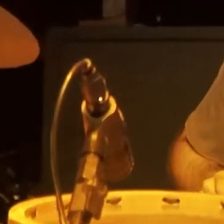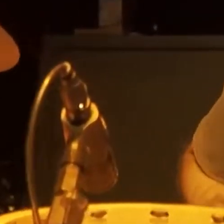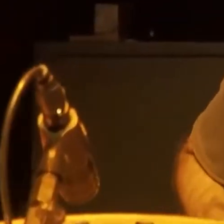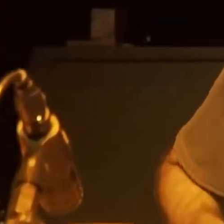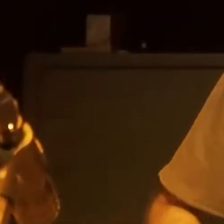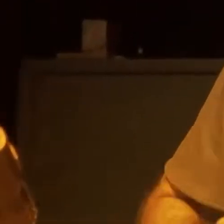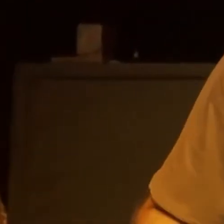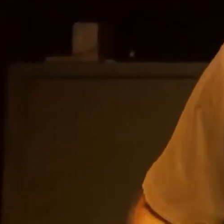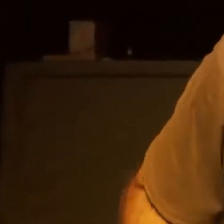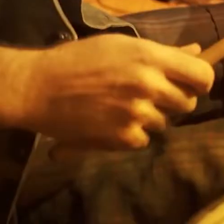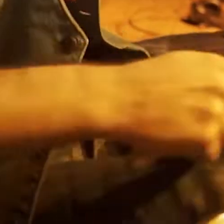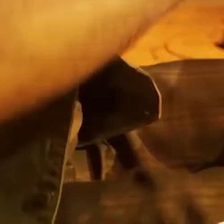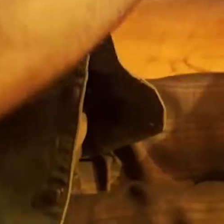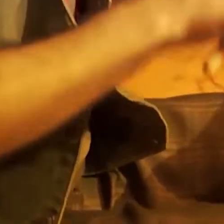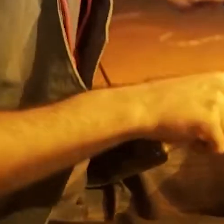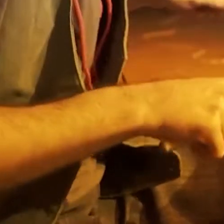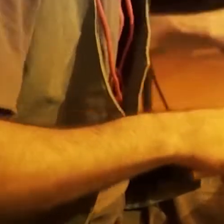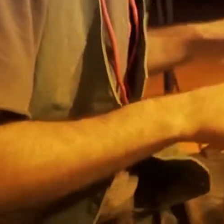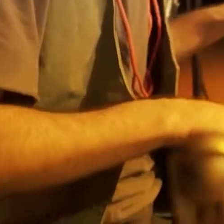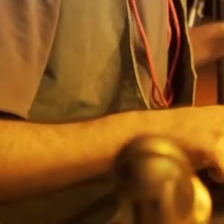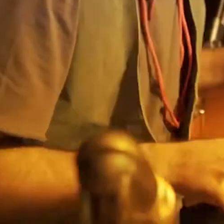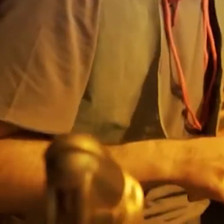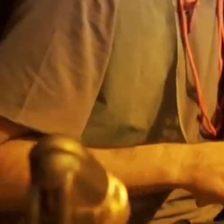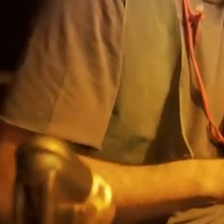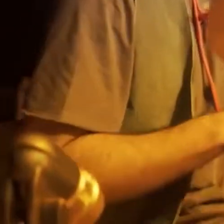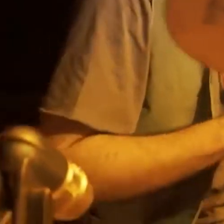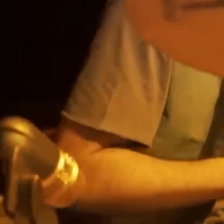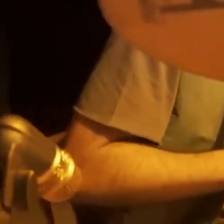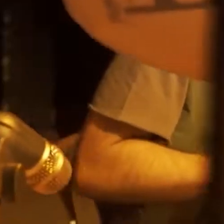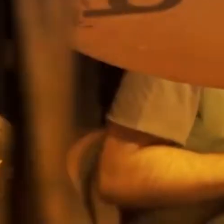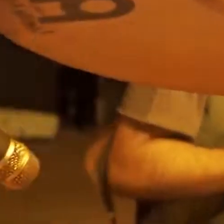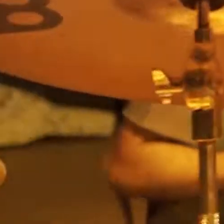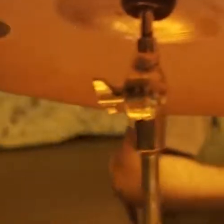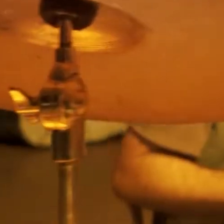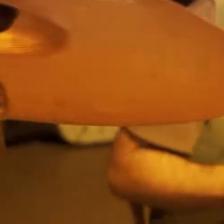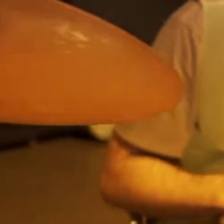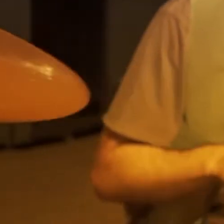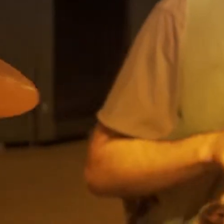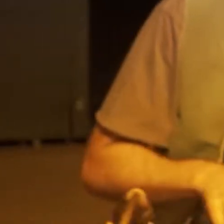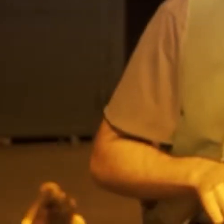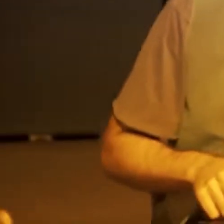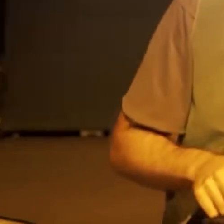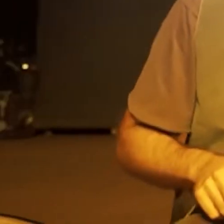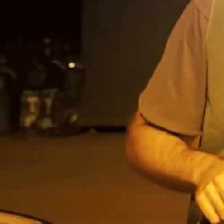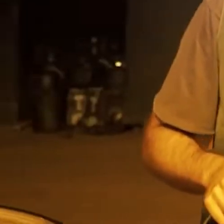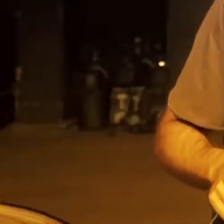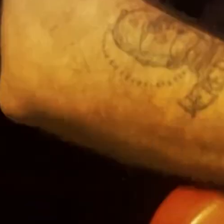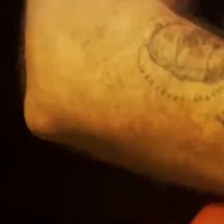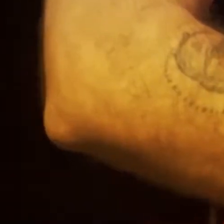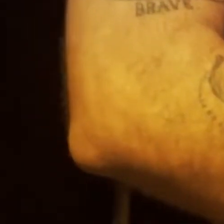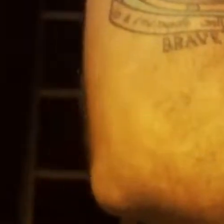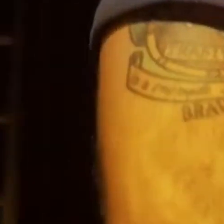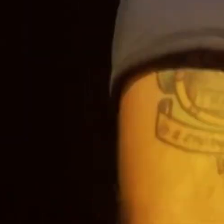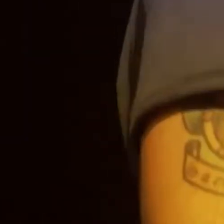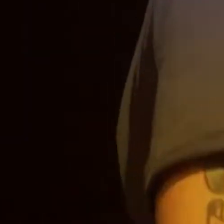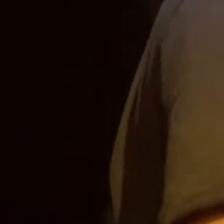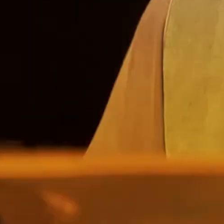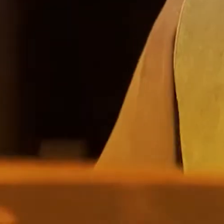coqueirais, tem pampas, serras e mais, cerrados e